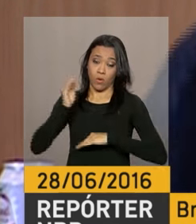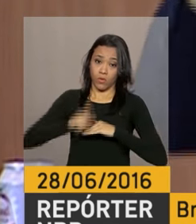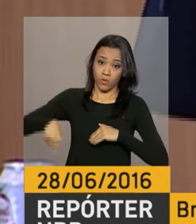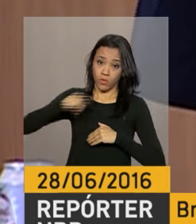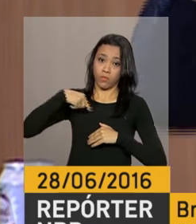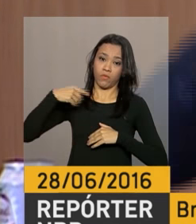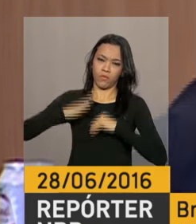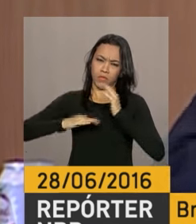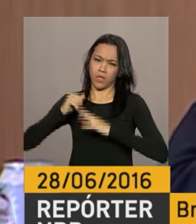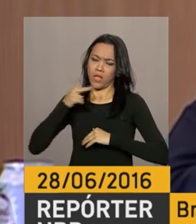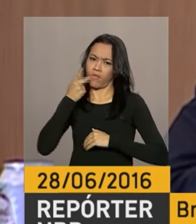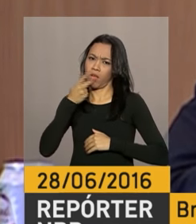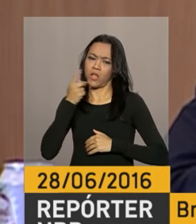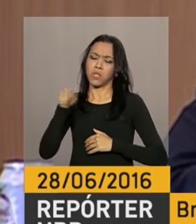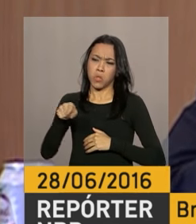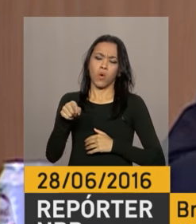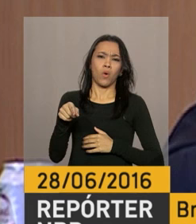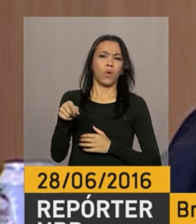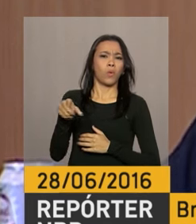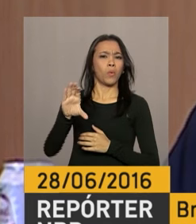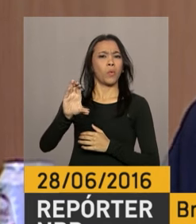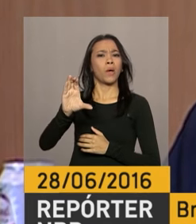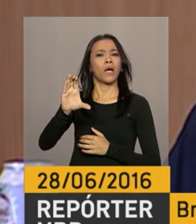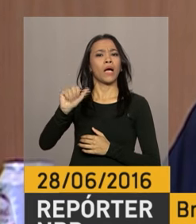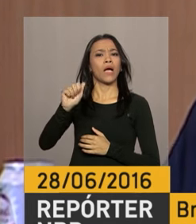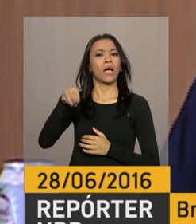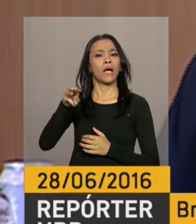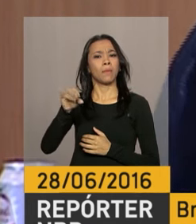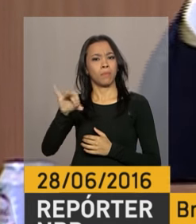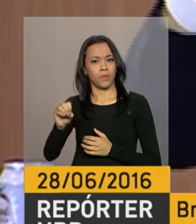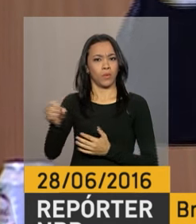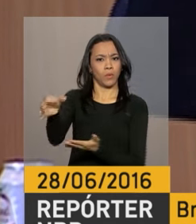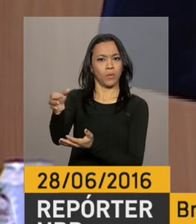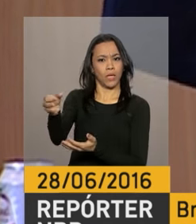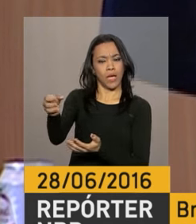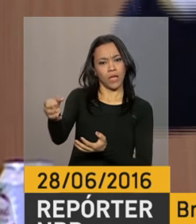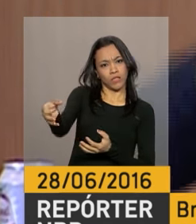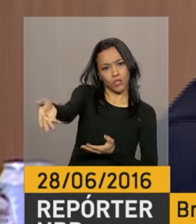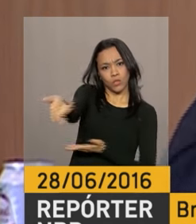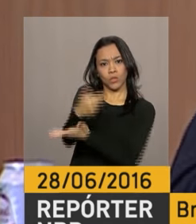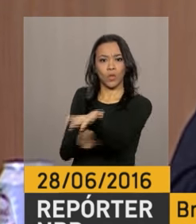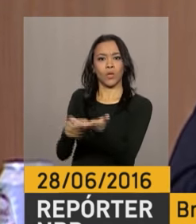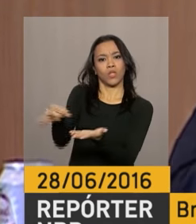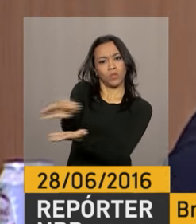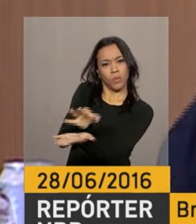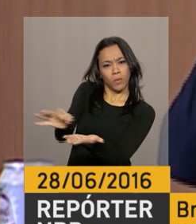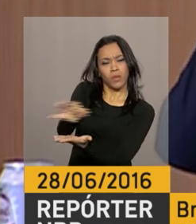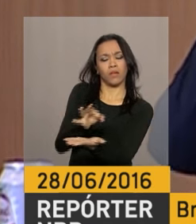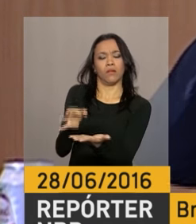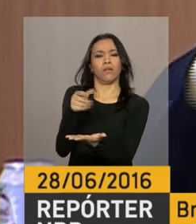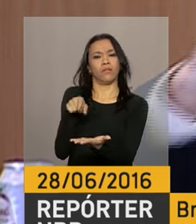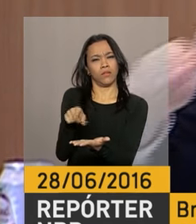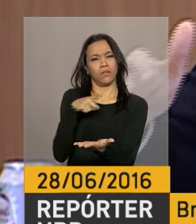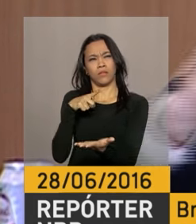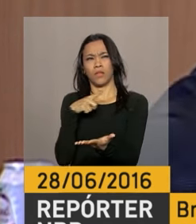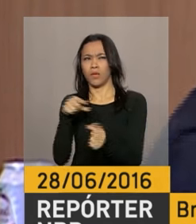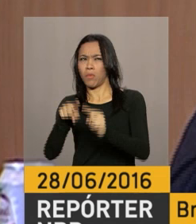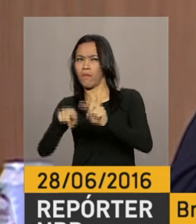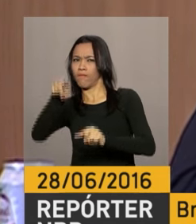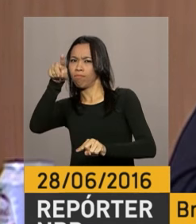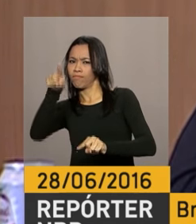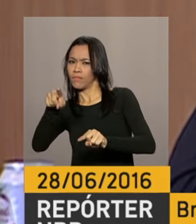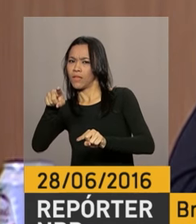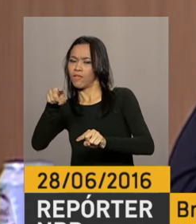câmbio vai continuar se depreciando para algo como 3,6 e 3,8, acredito que vai ter uma trajetória de queda